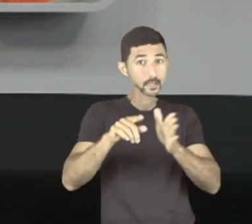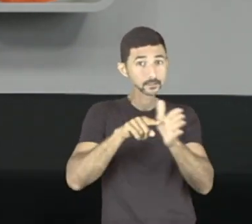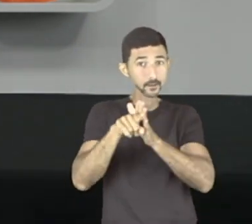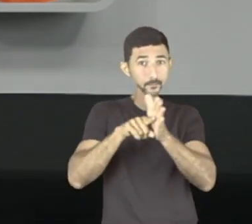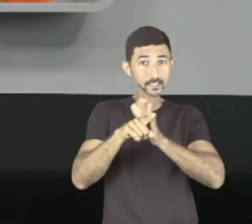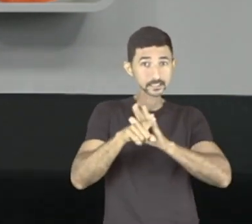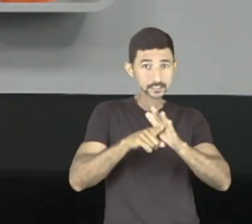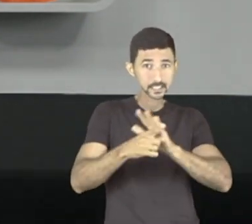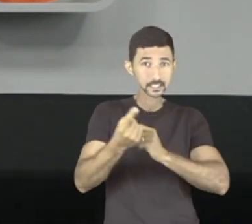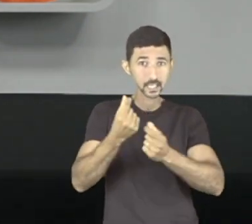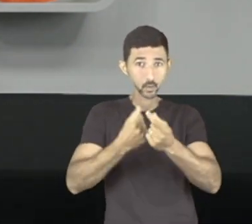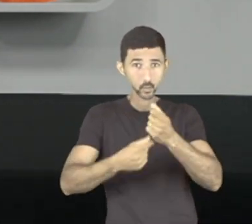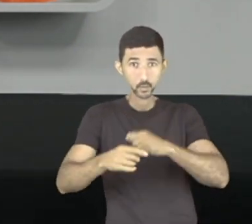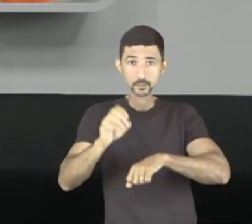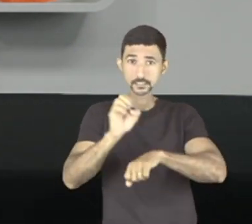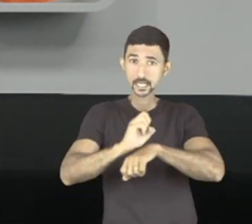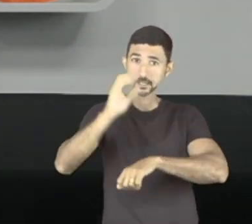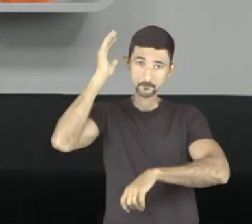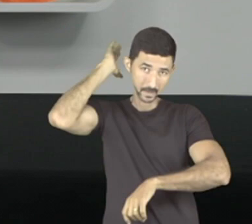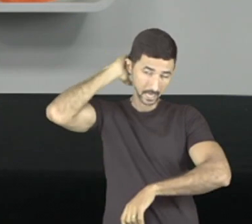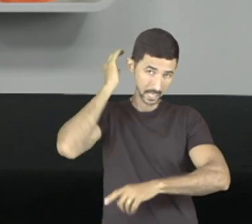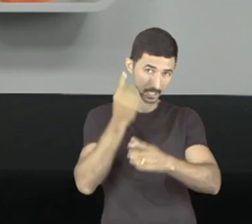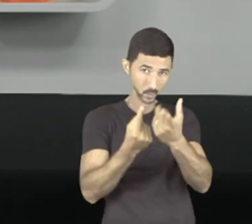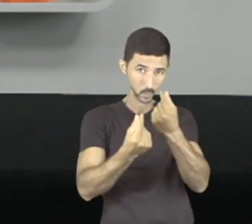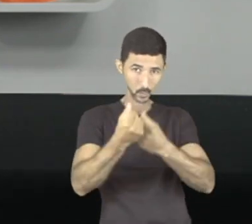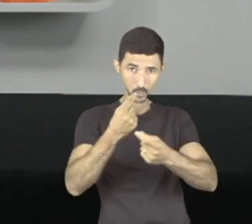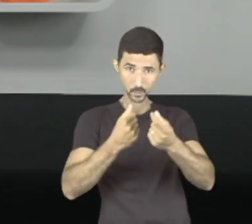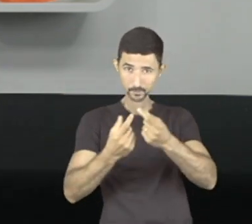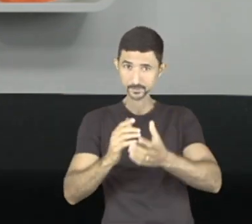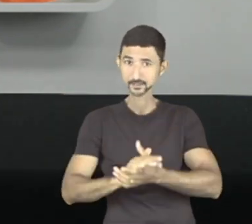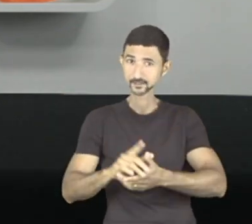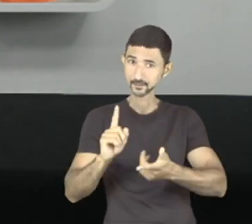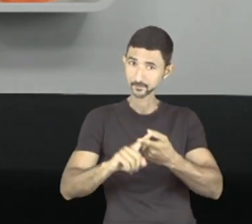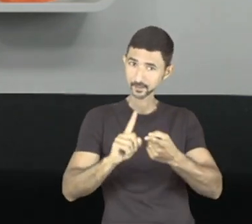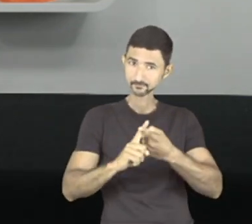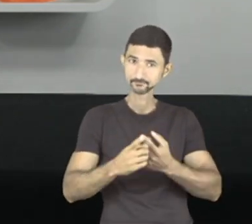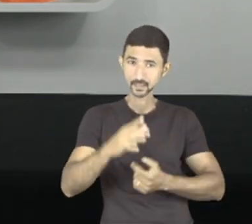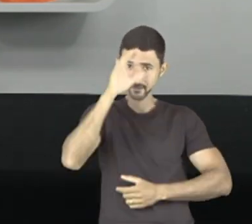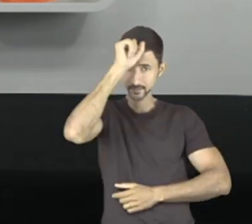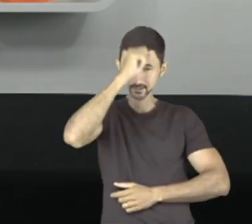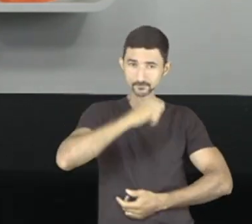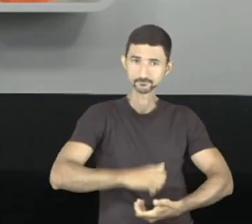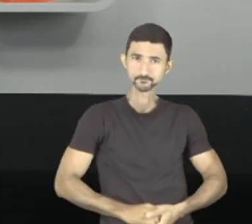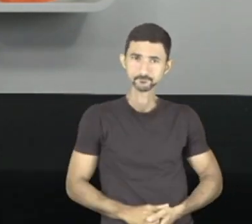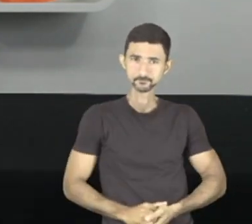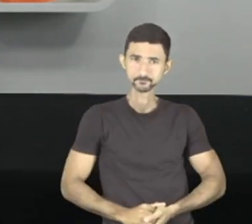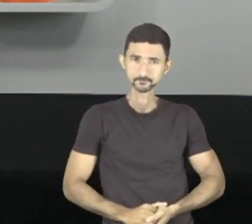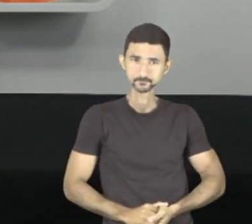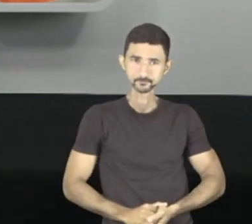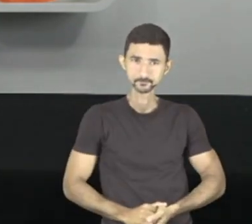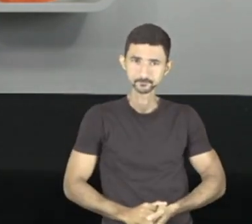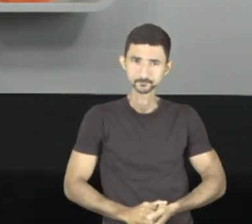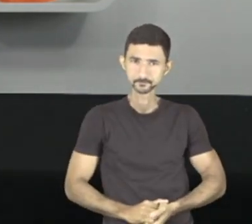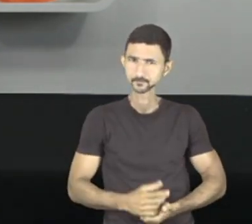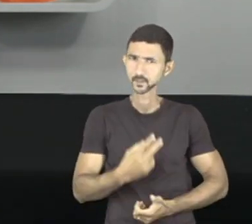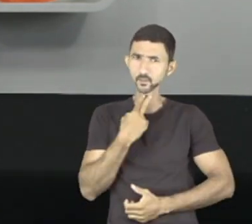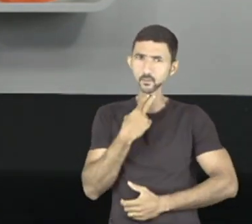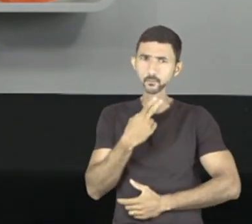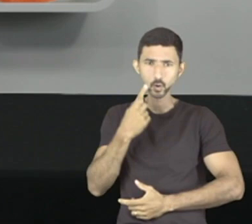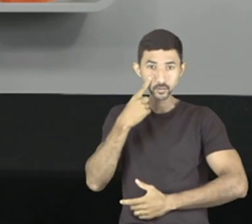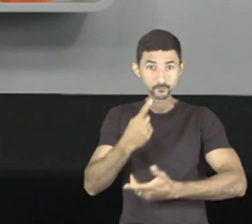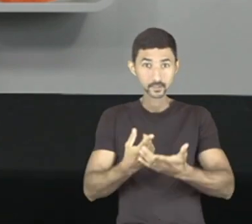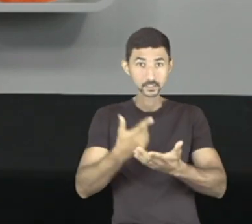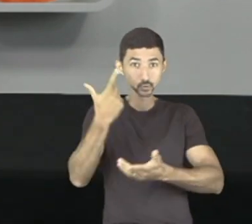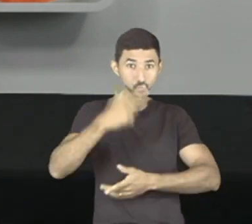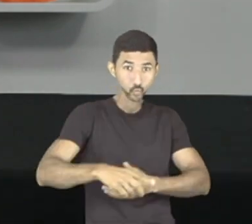ir pesquisando também para aprender um pouco mais sobre o estado do Pará. Não deixa também de revisar o hino